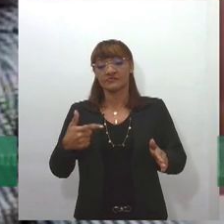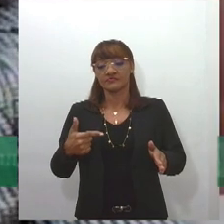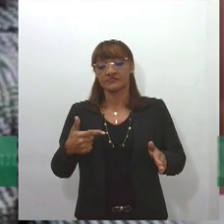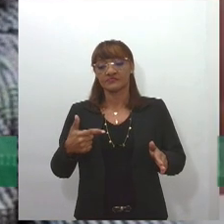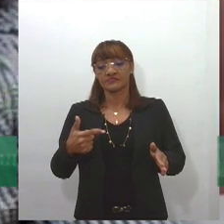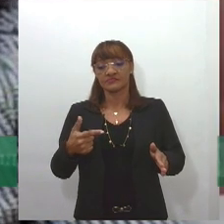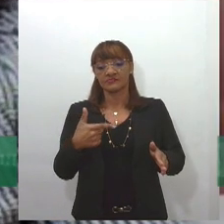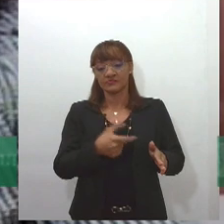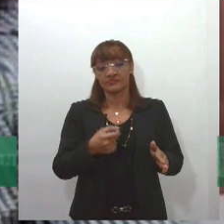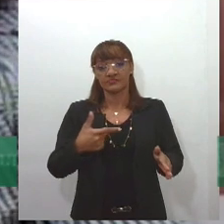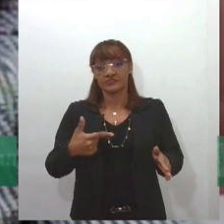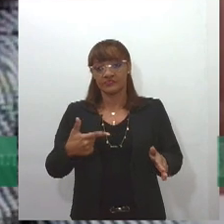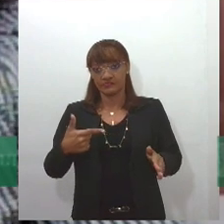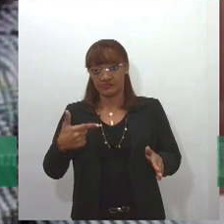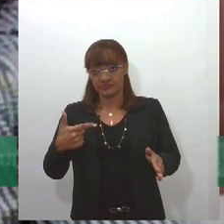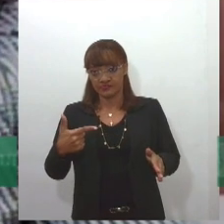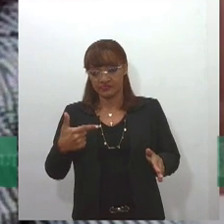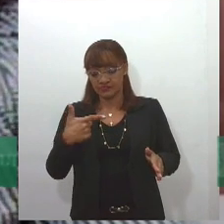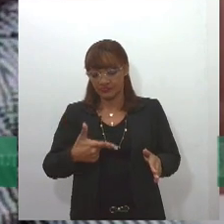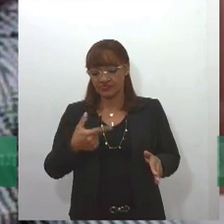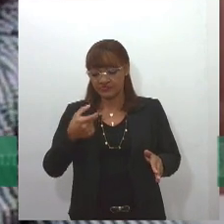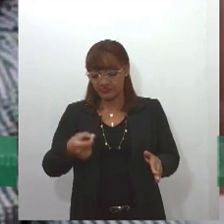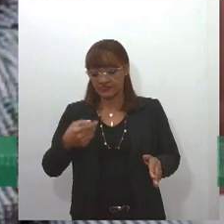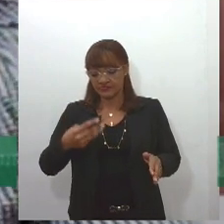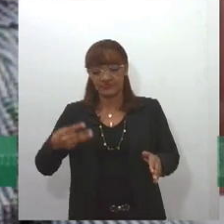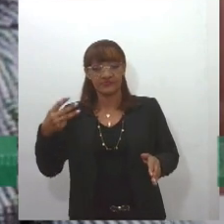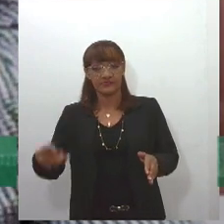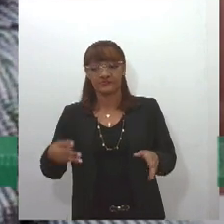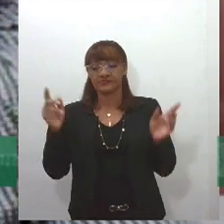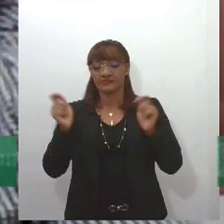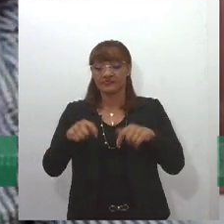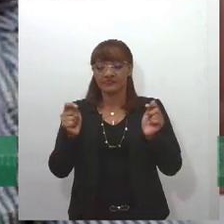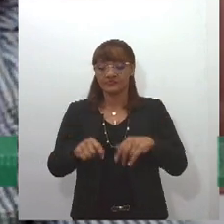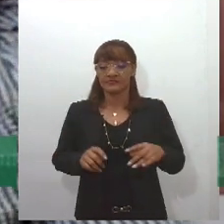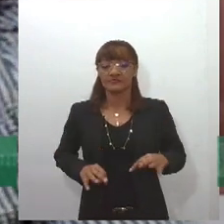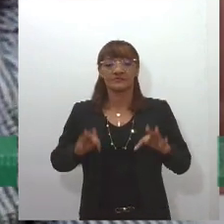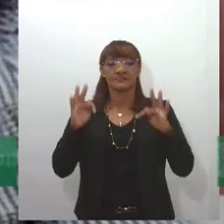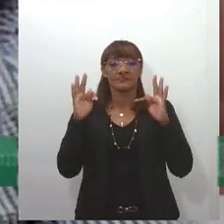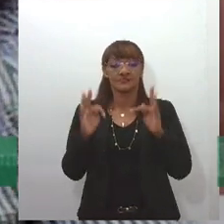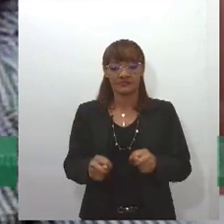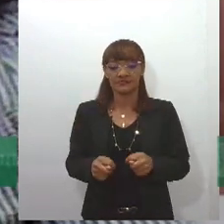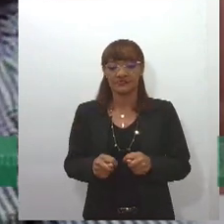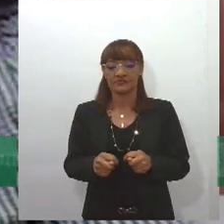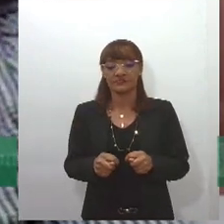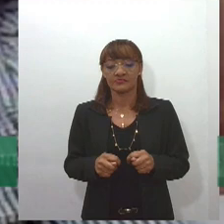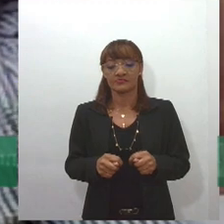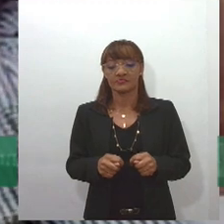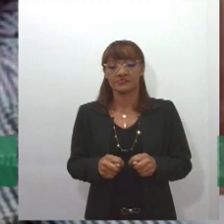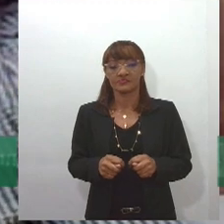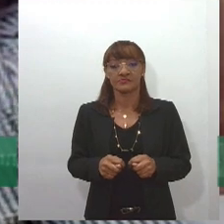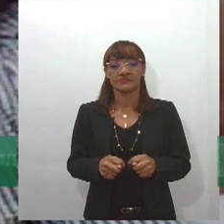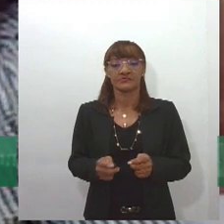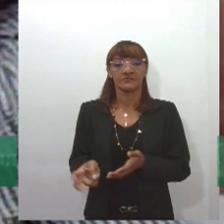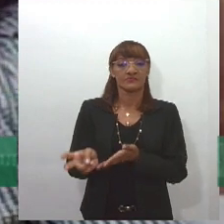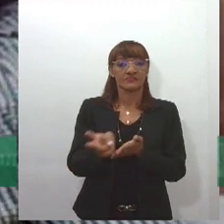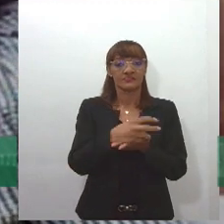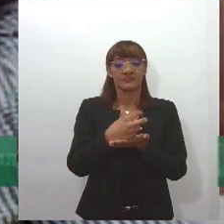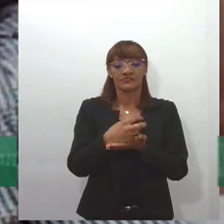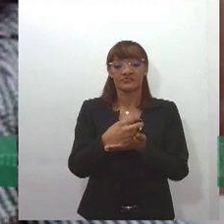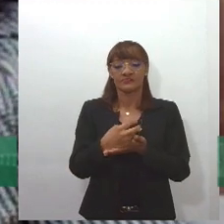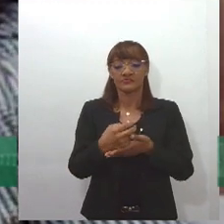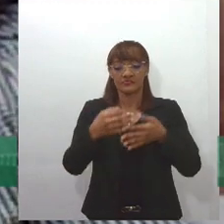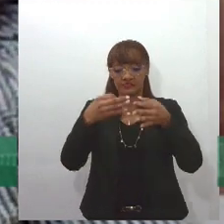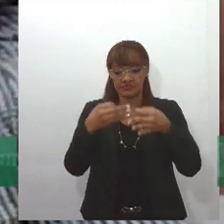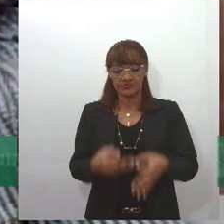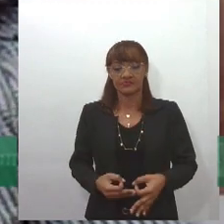poder realmente eh todos esses essas esses tributos eles estarem realmente no nosso dia a dia a gente